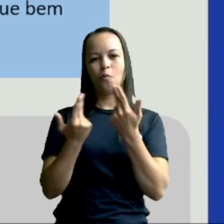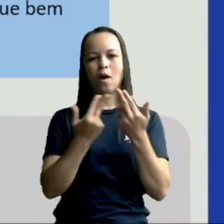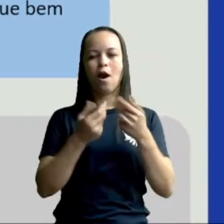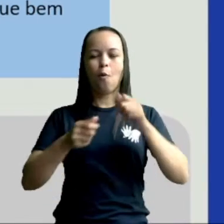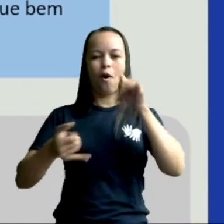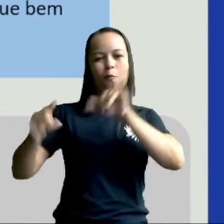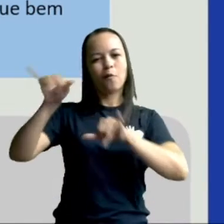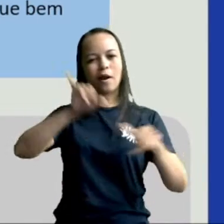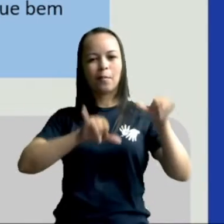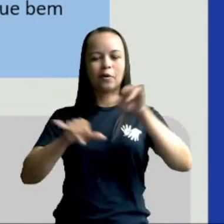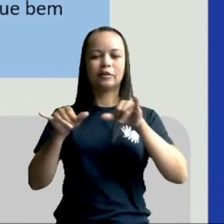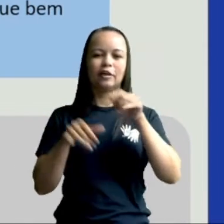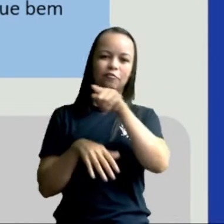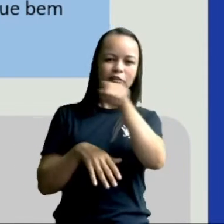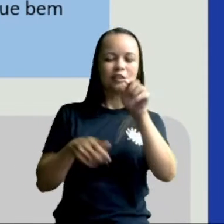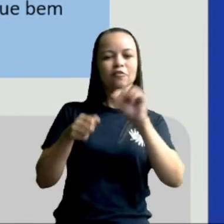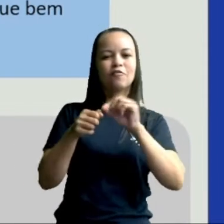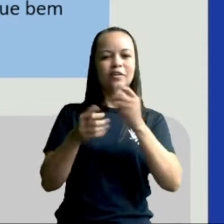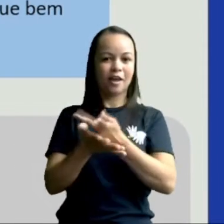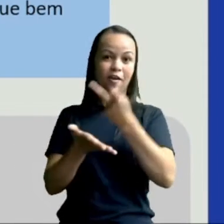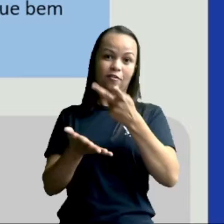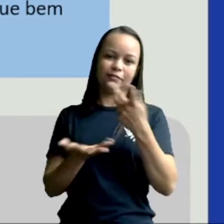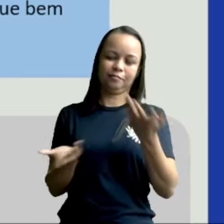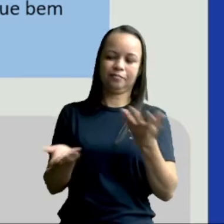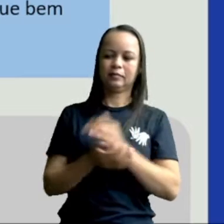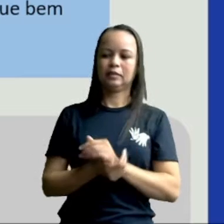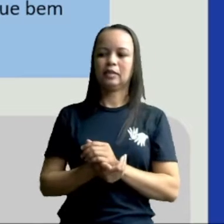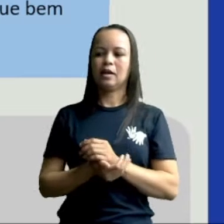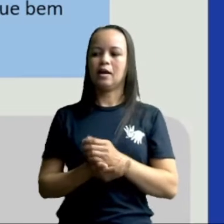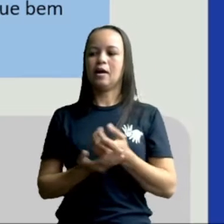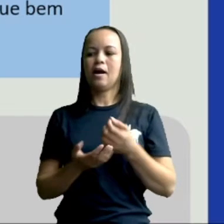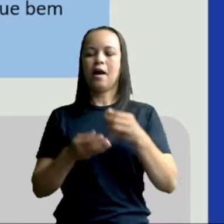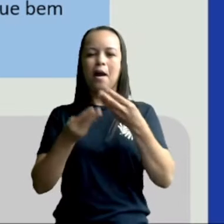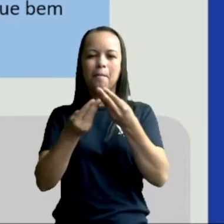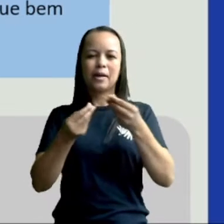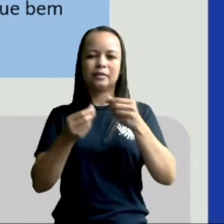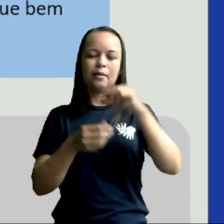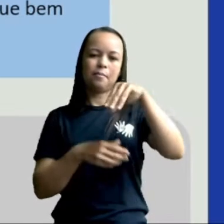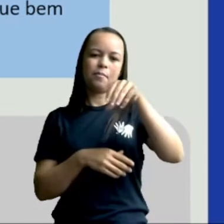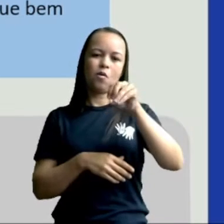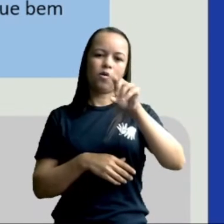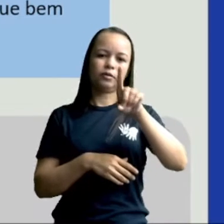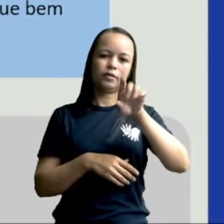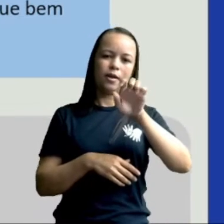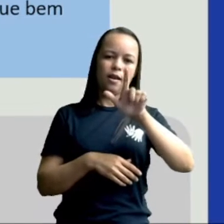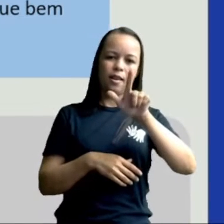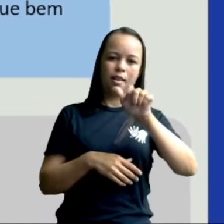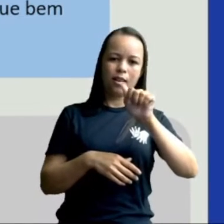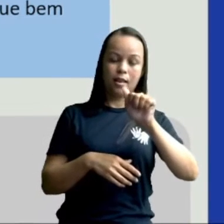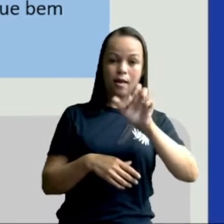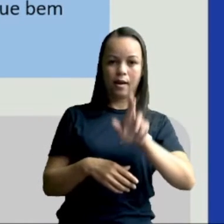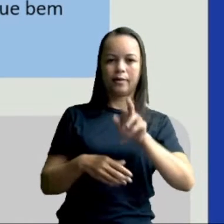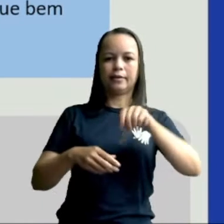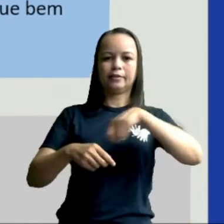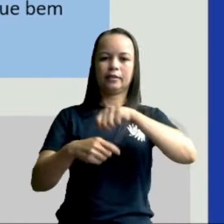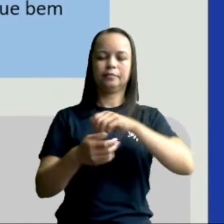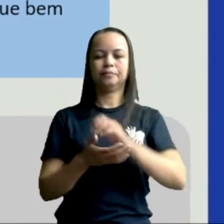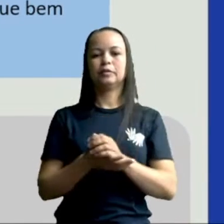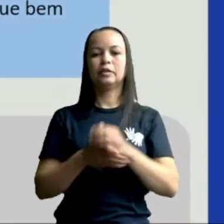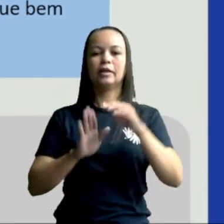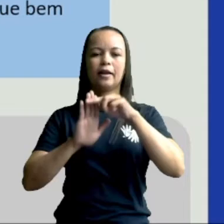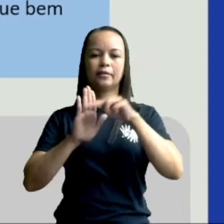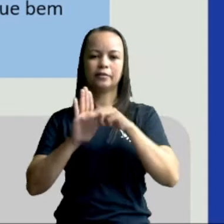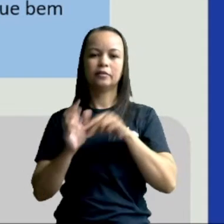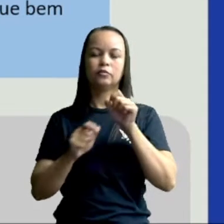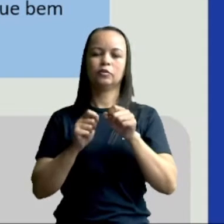laboratório acontecer. Ó, a massinha de modelar caseira. Vocês vão precisar, os ingredientes são uma xícara